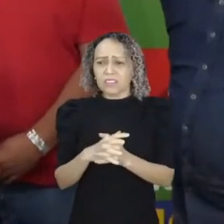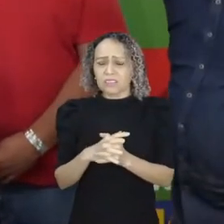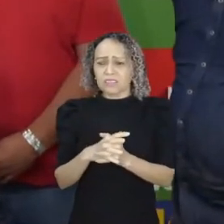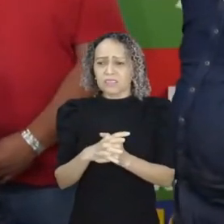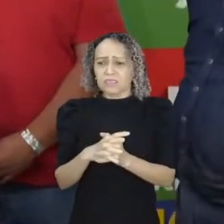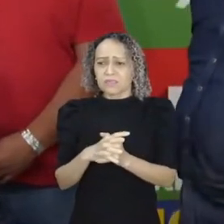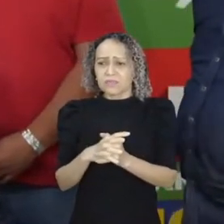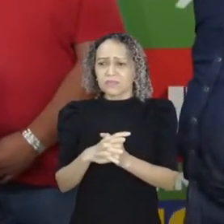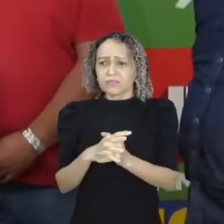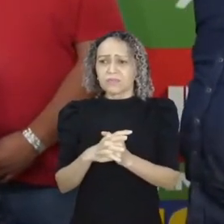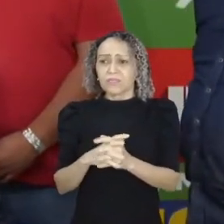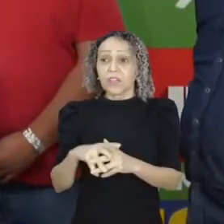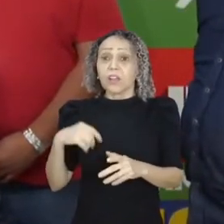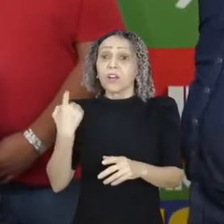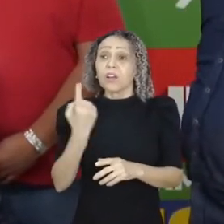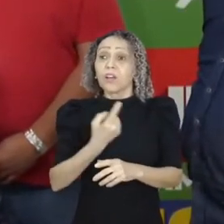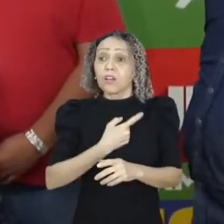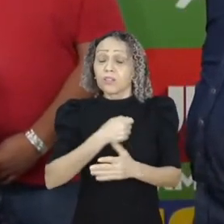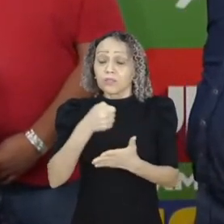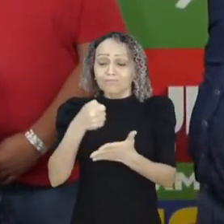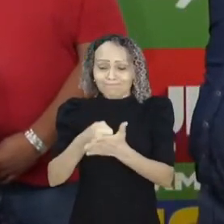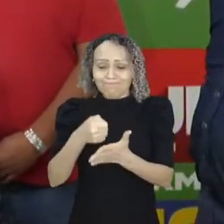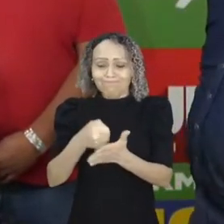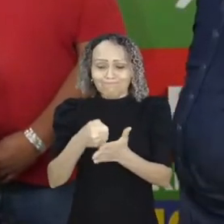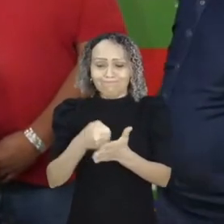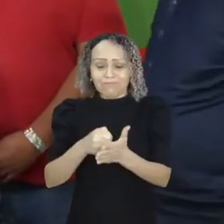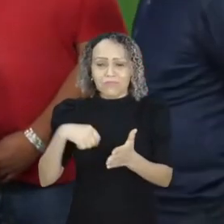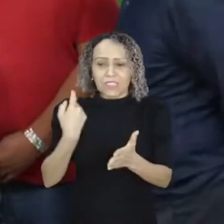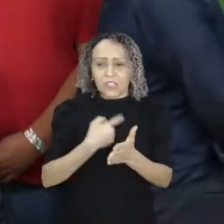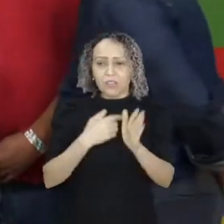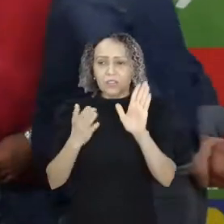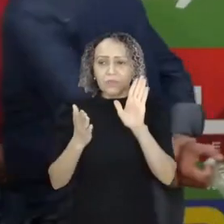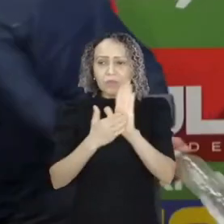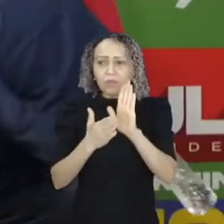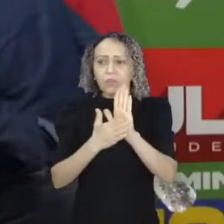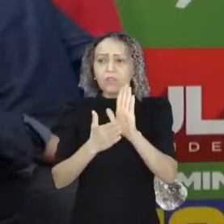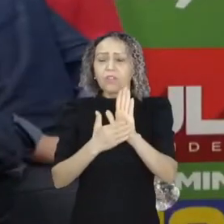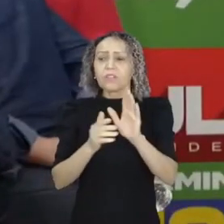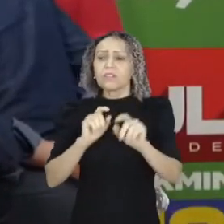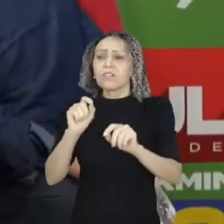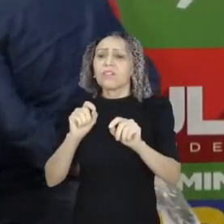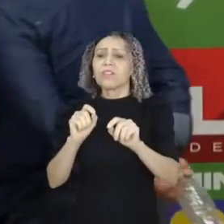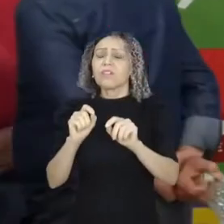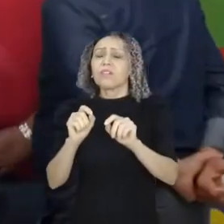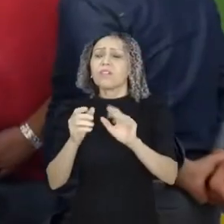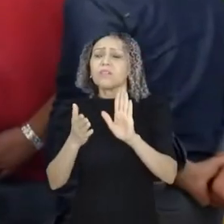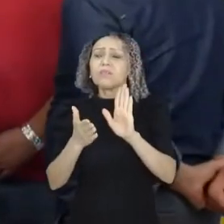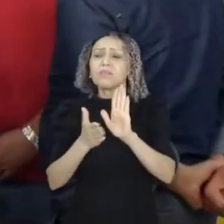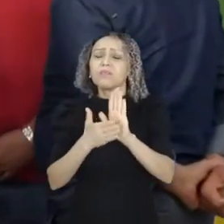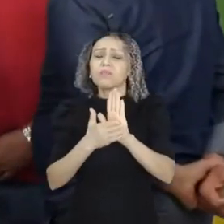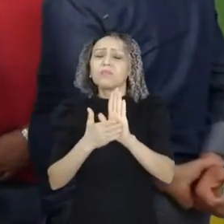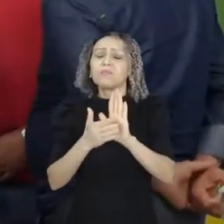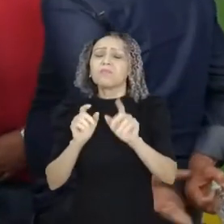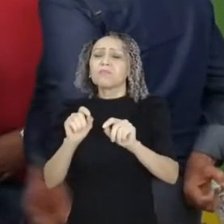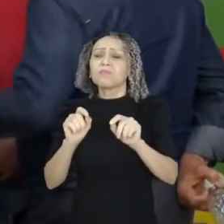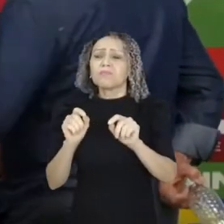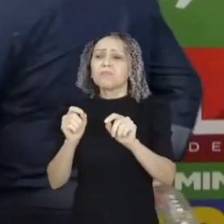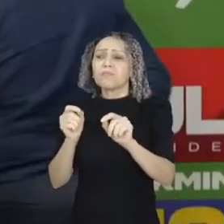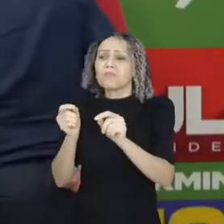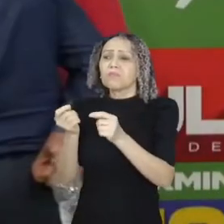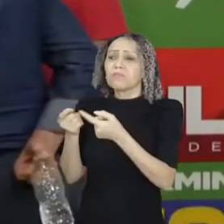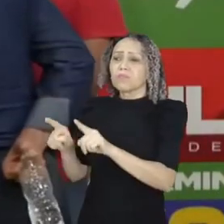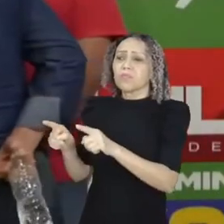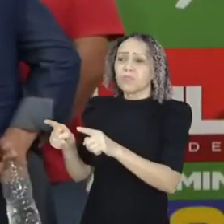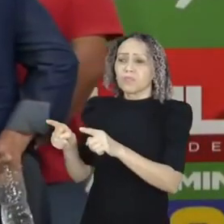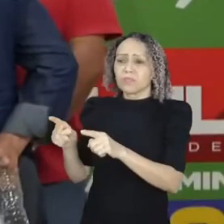TV. E nós vamos insistir nas nossas propostas. Né? Qual é a proposta para Campinas, do meu adversário? Nós vamos